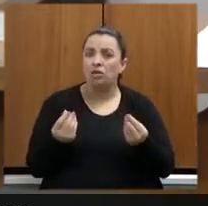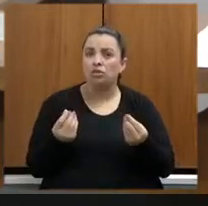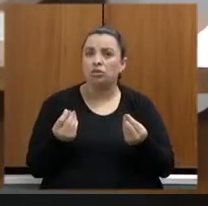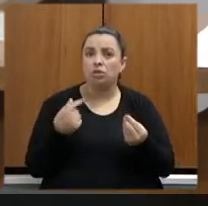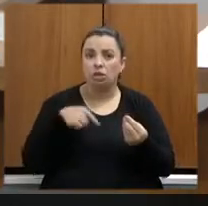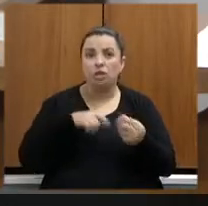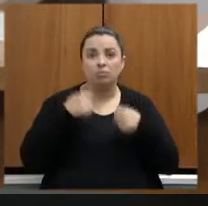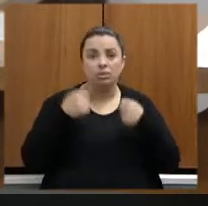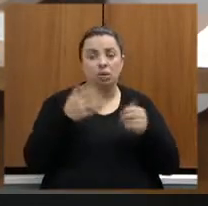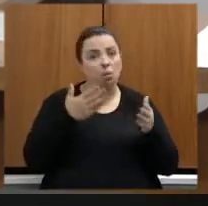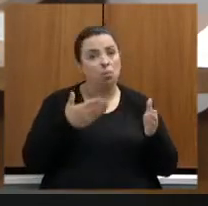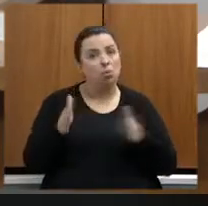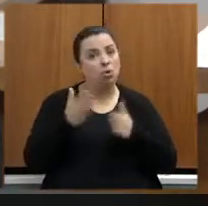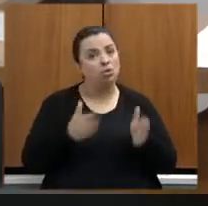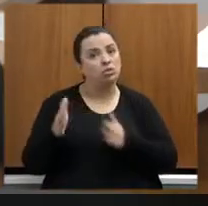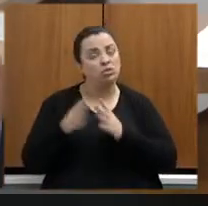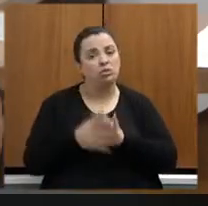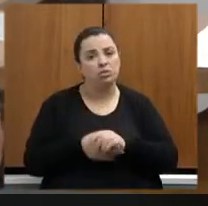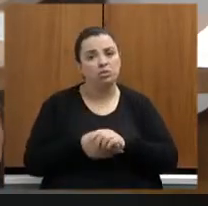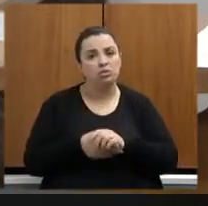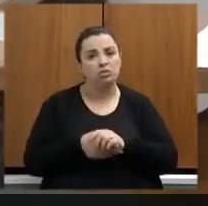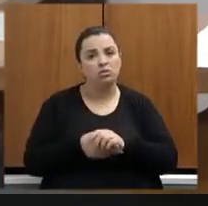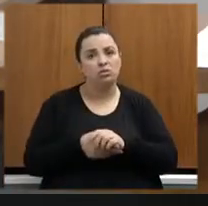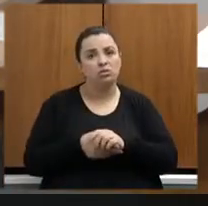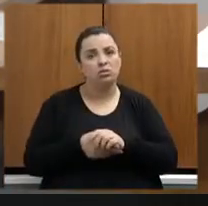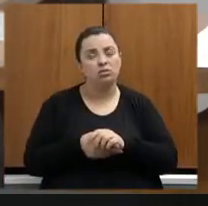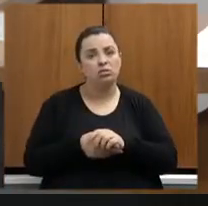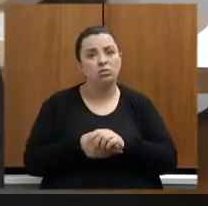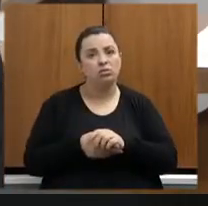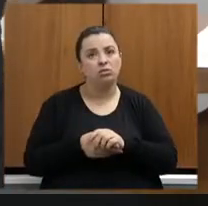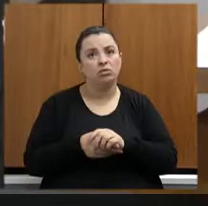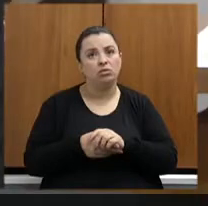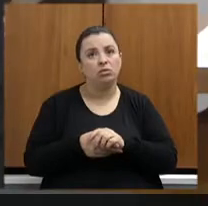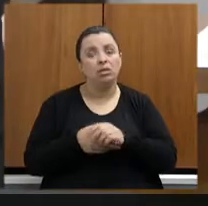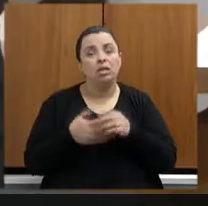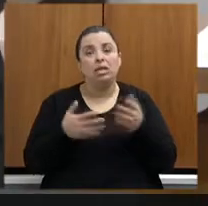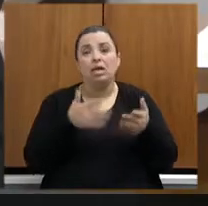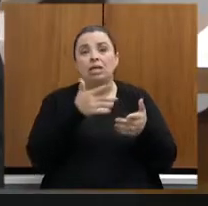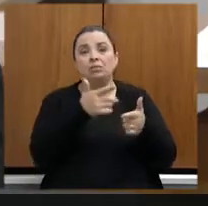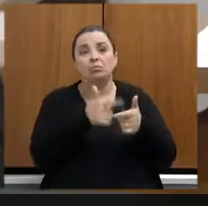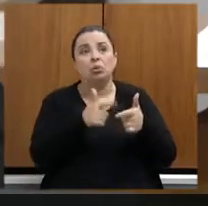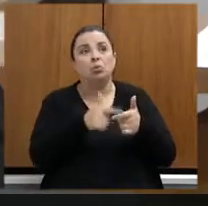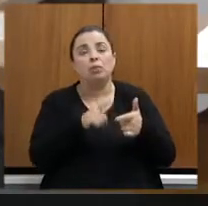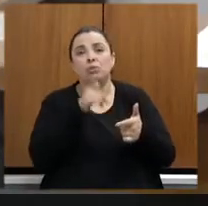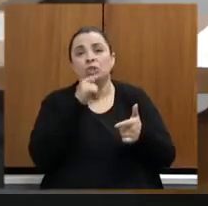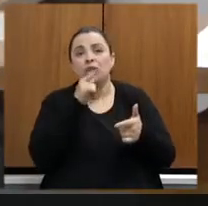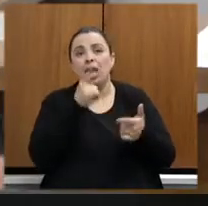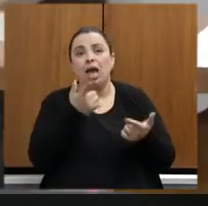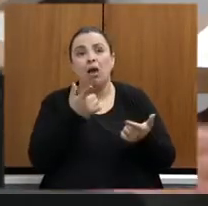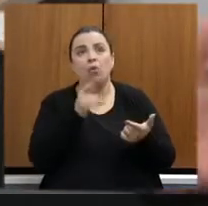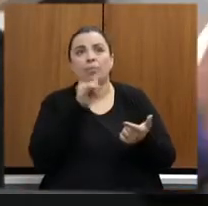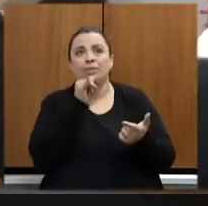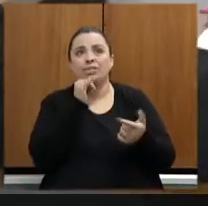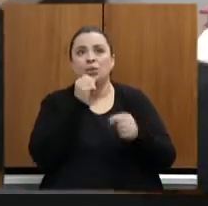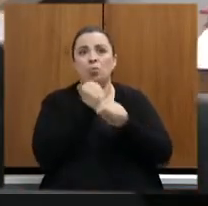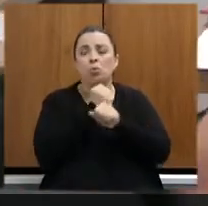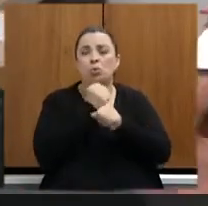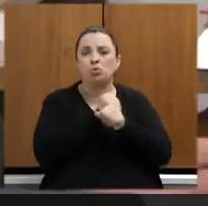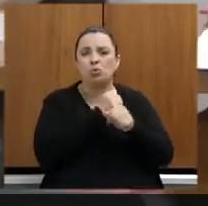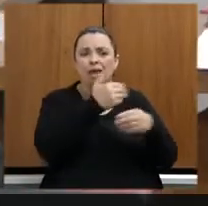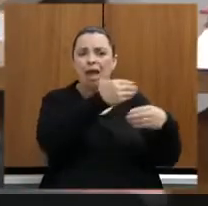produzir é e problema de água até fazer essas barragens eu não vejo como vai